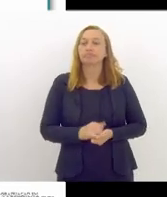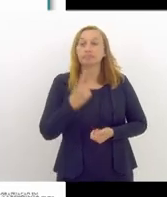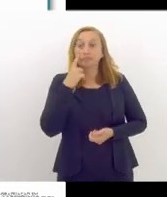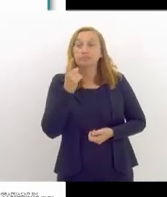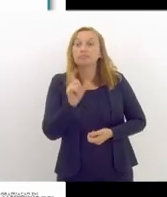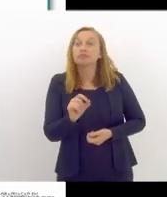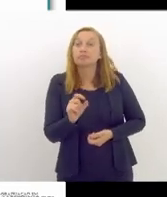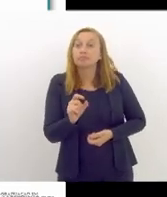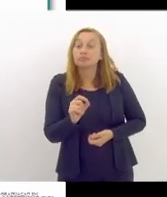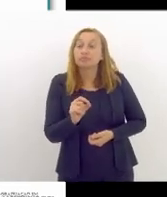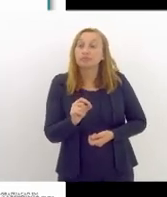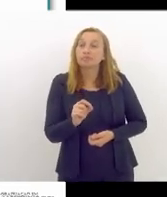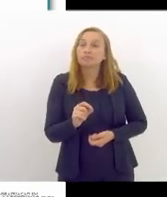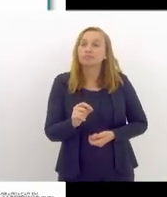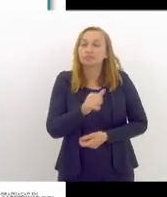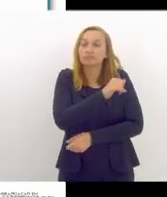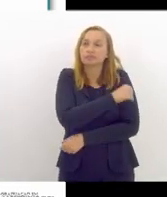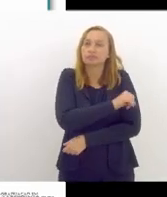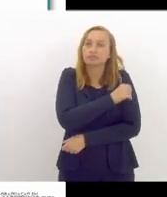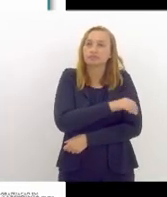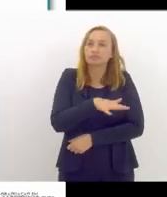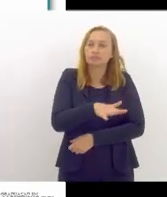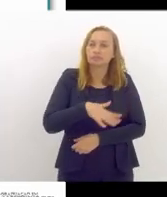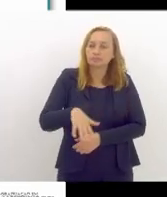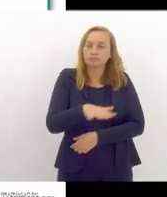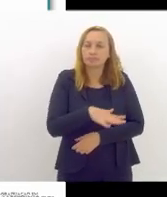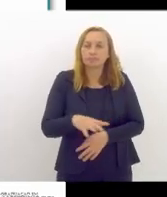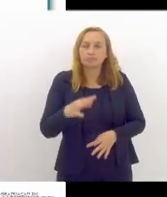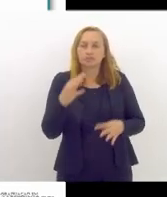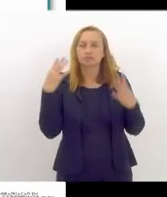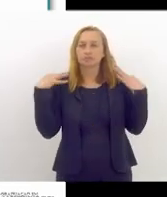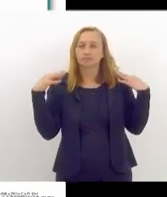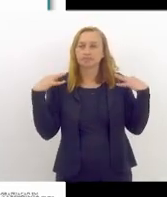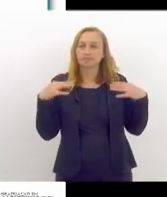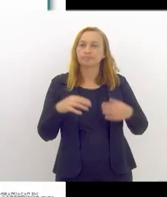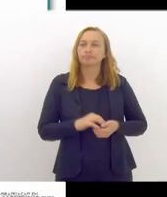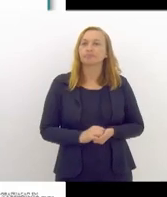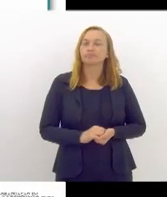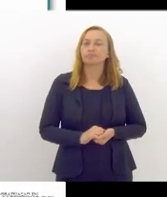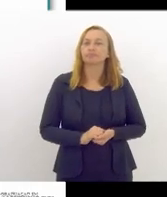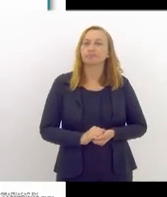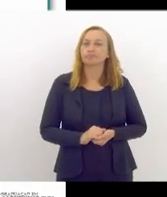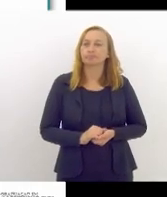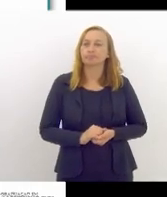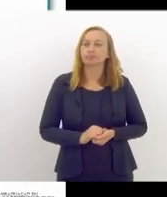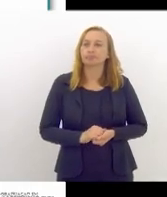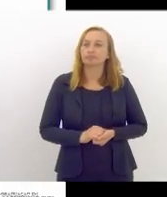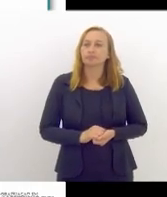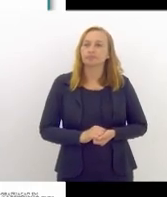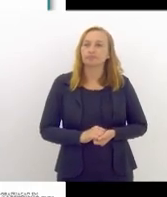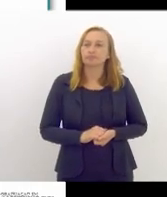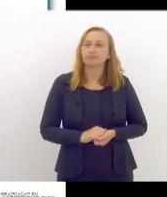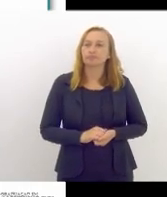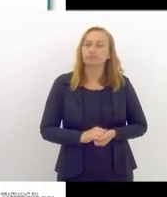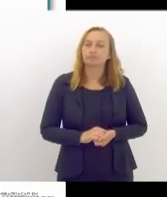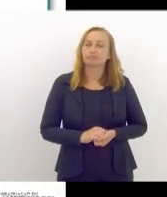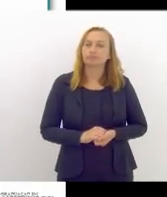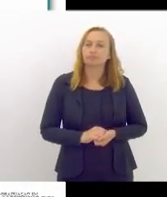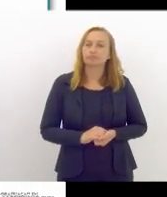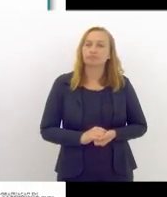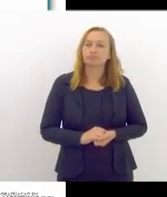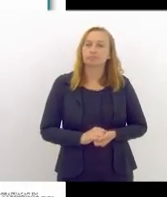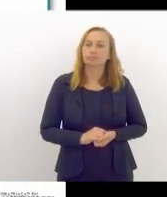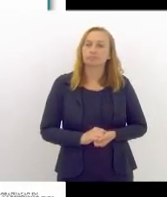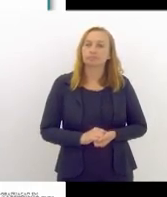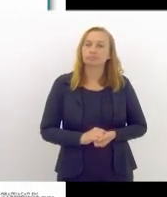o seguinte que o Rio de Janeiro setor de turismo que é dito como uma vocação né e tudo mais tem